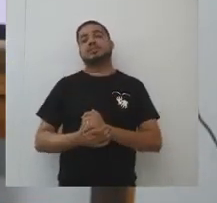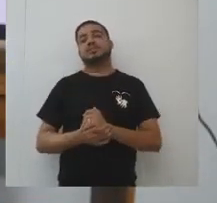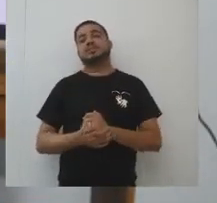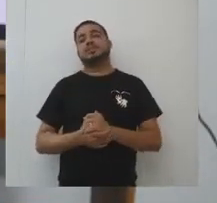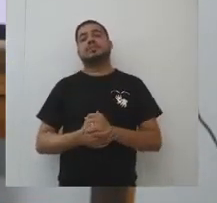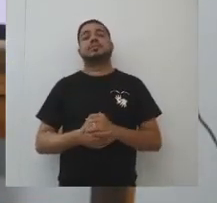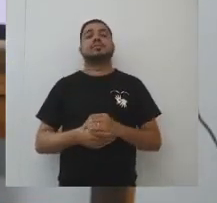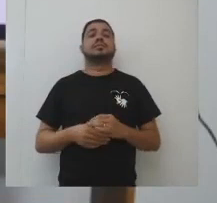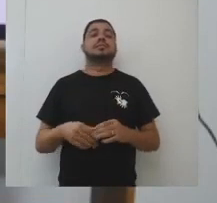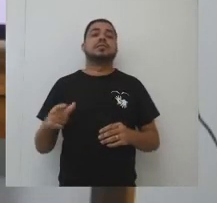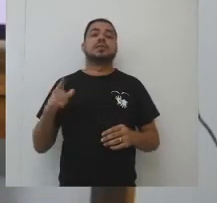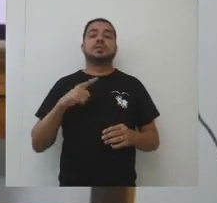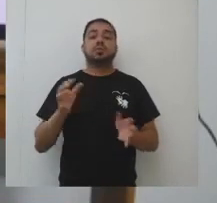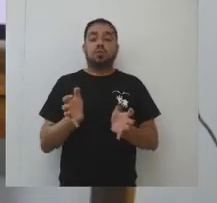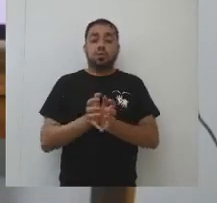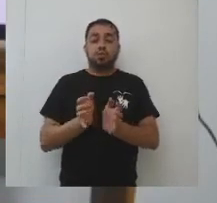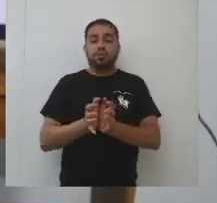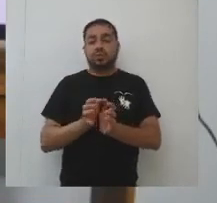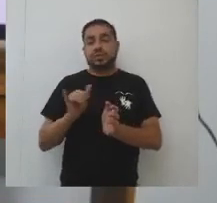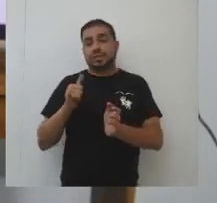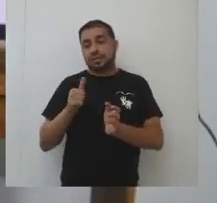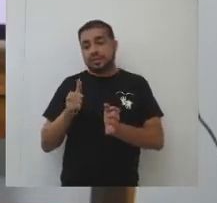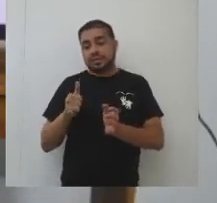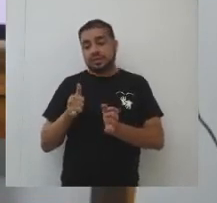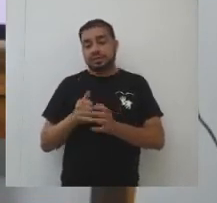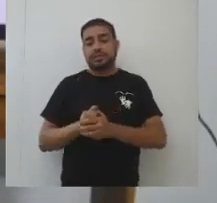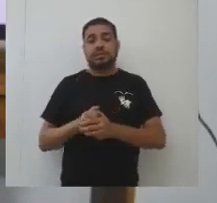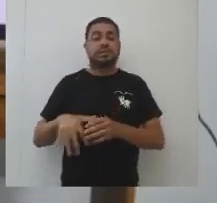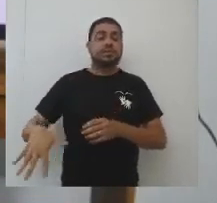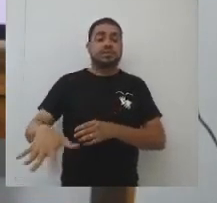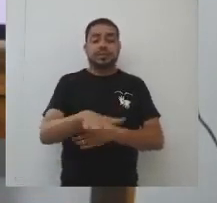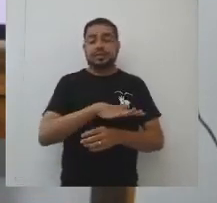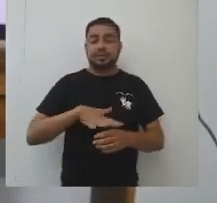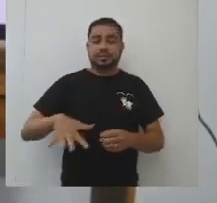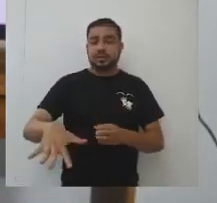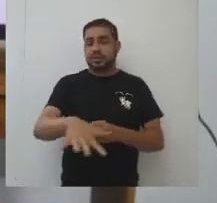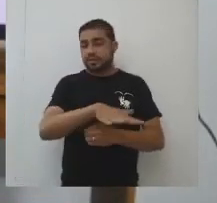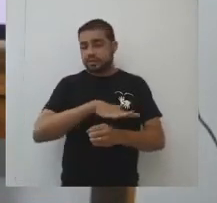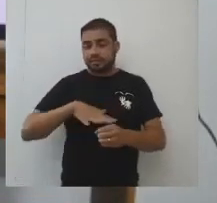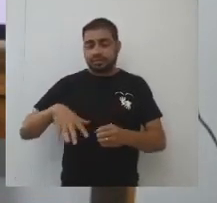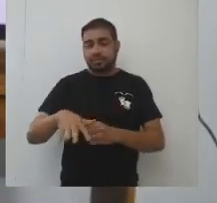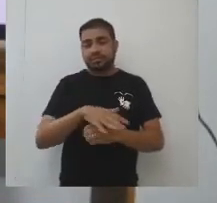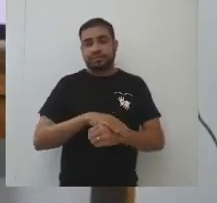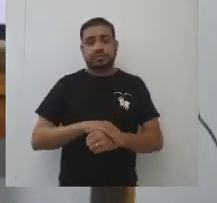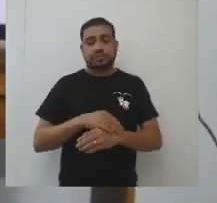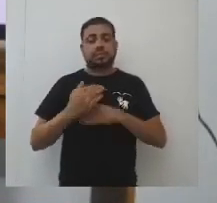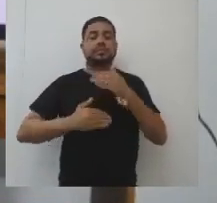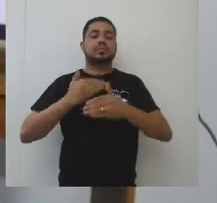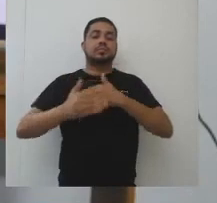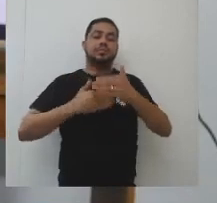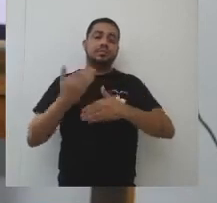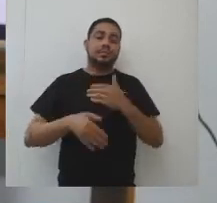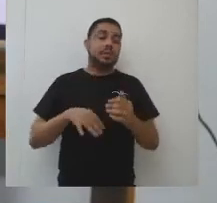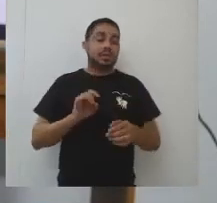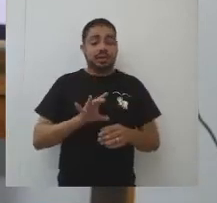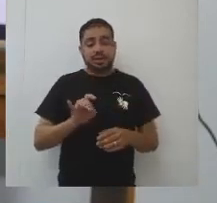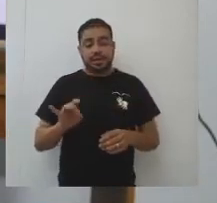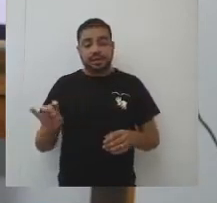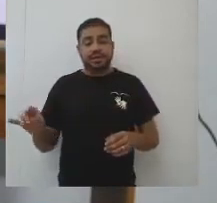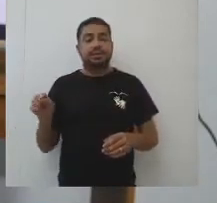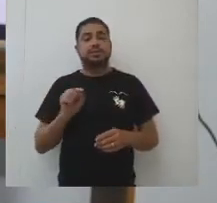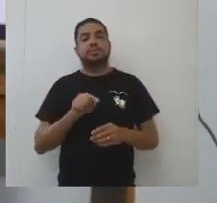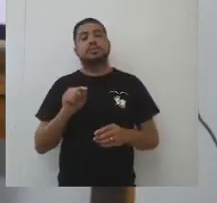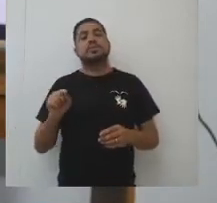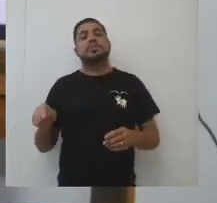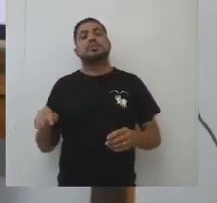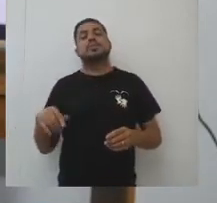corpo eletrizado influencia o meio ao seu redor, gerando em cada ponto